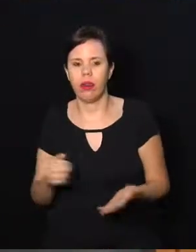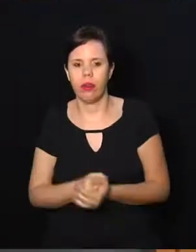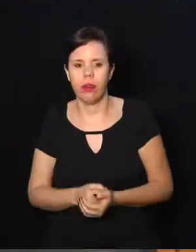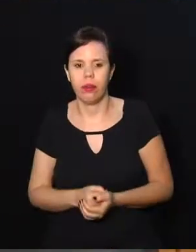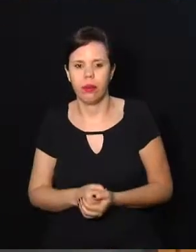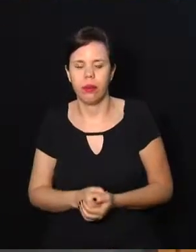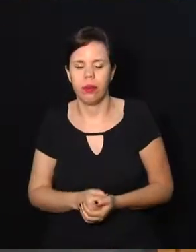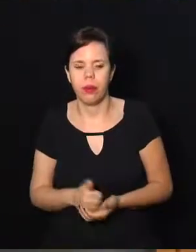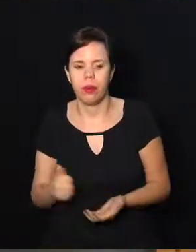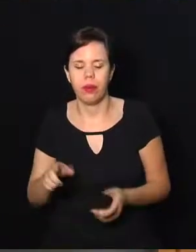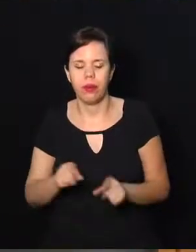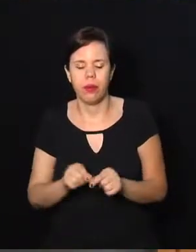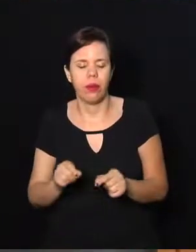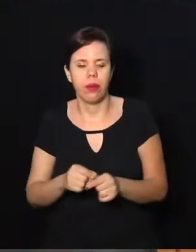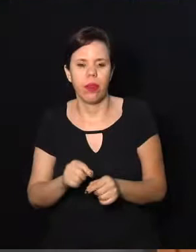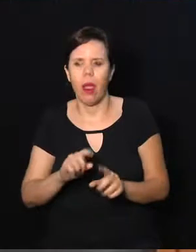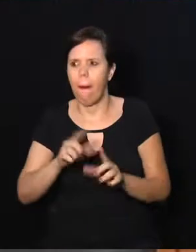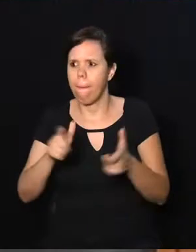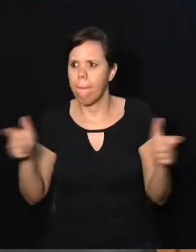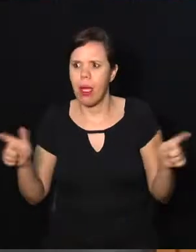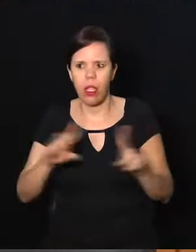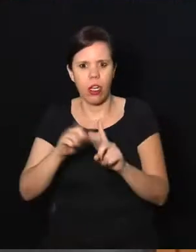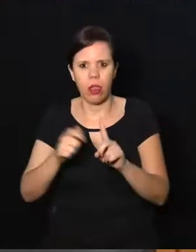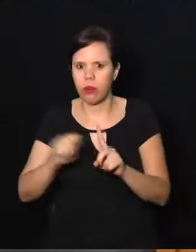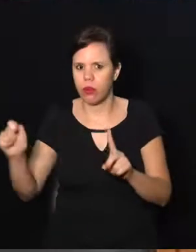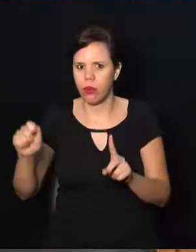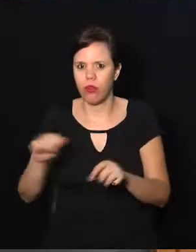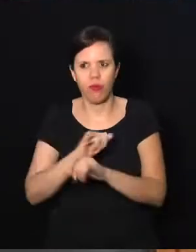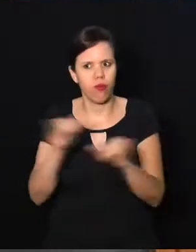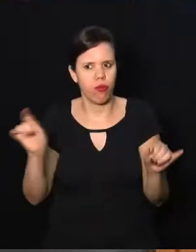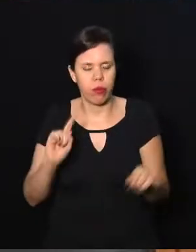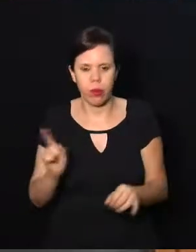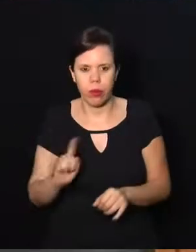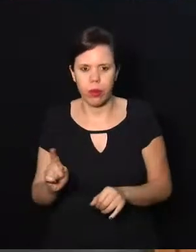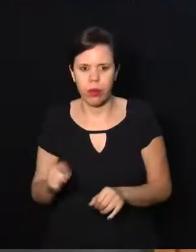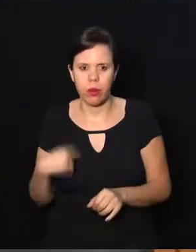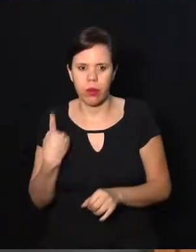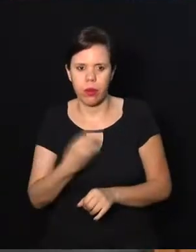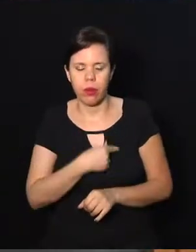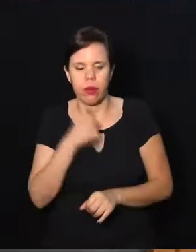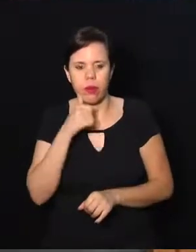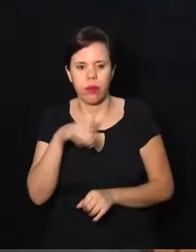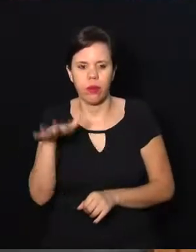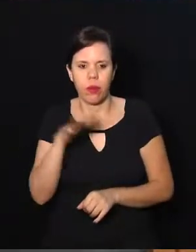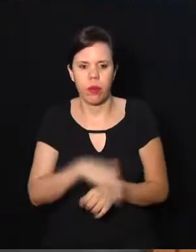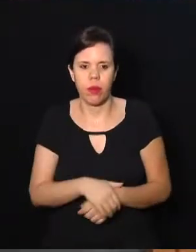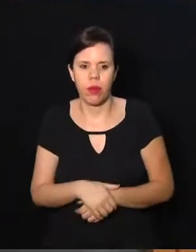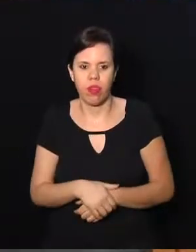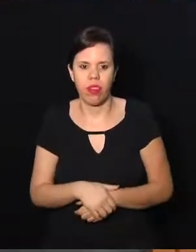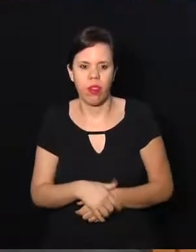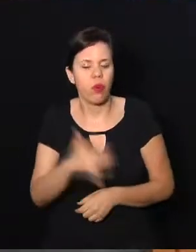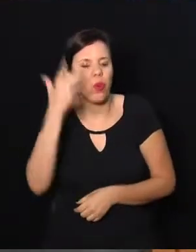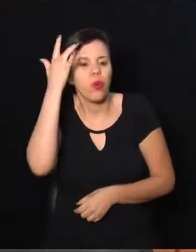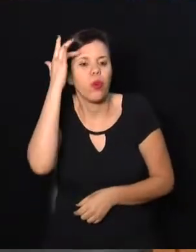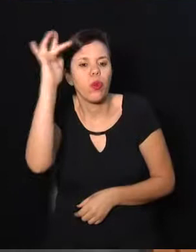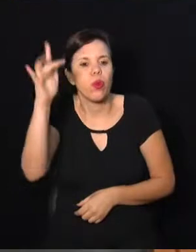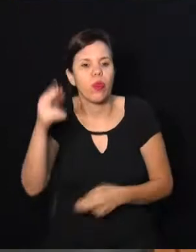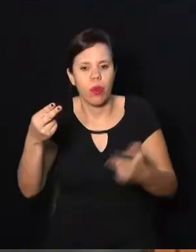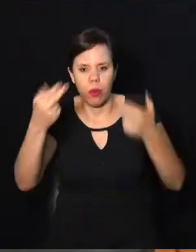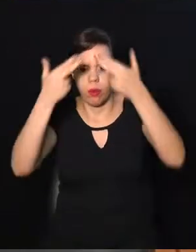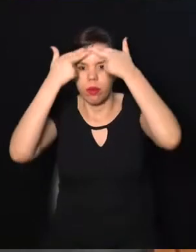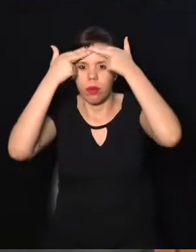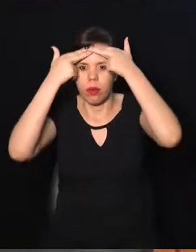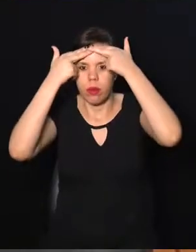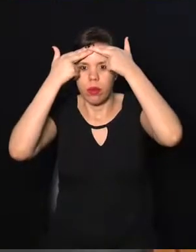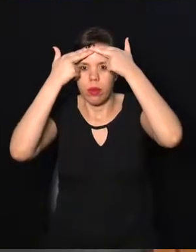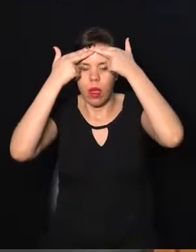são divulgados. A maioria das nossas mulheres não sabem o trauma que elas